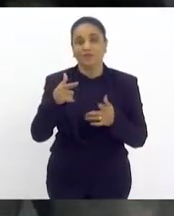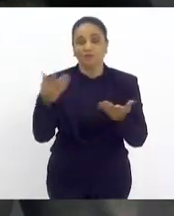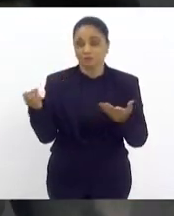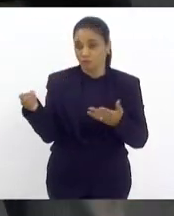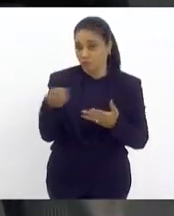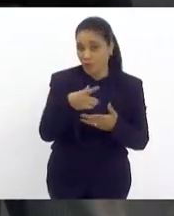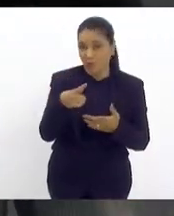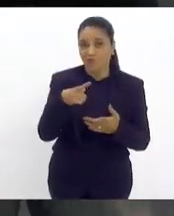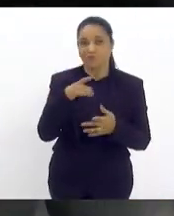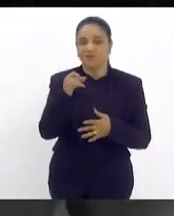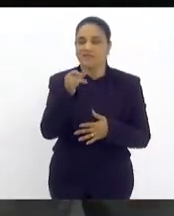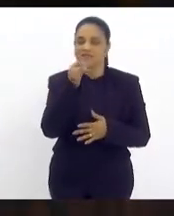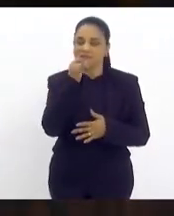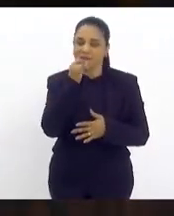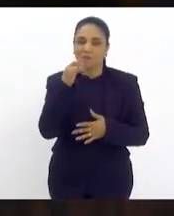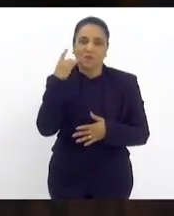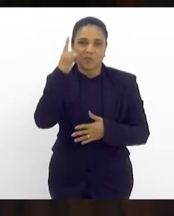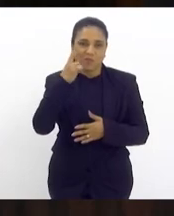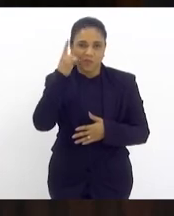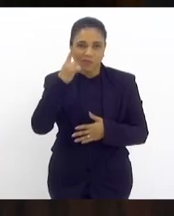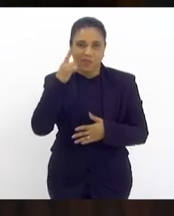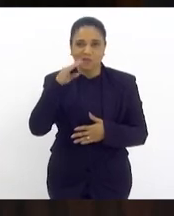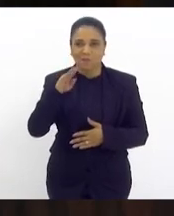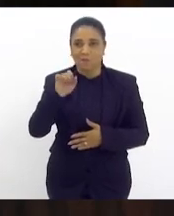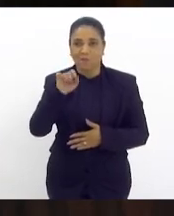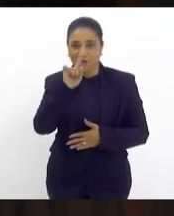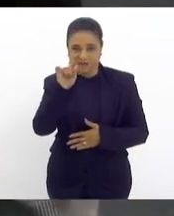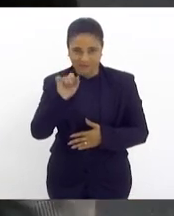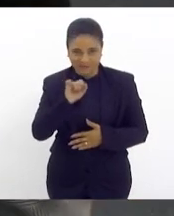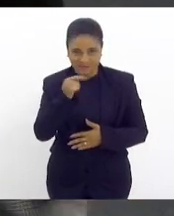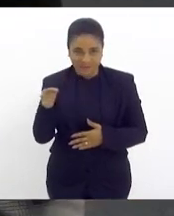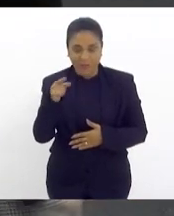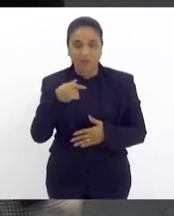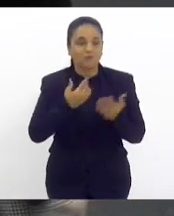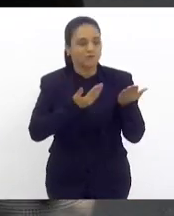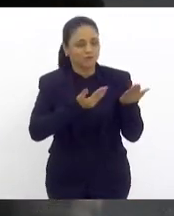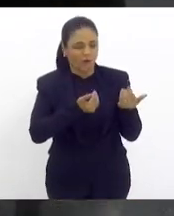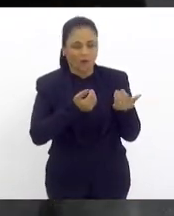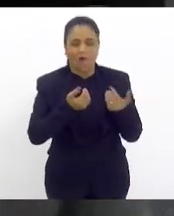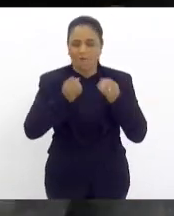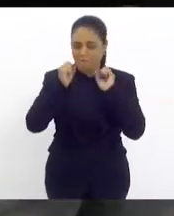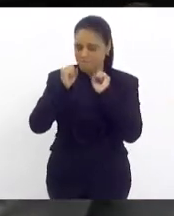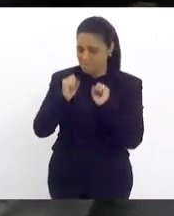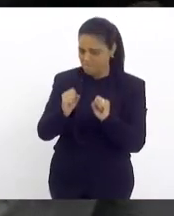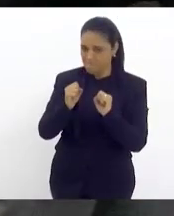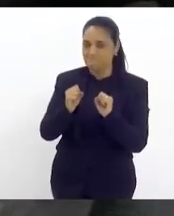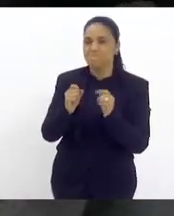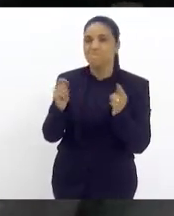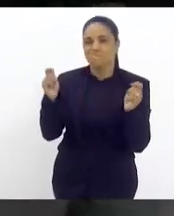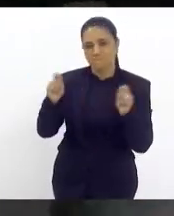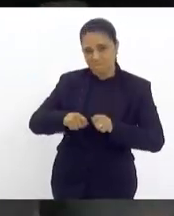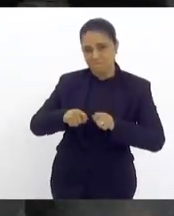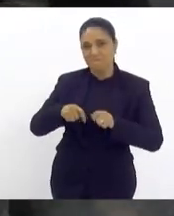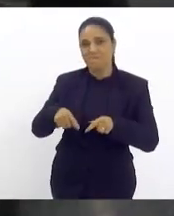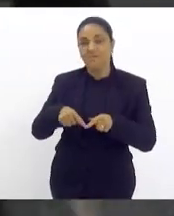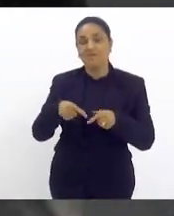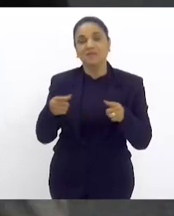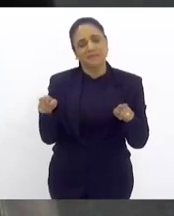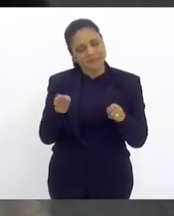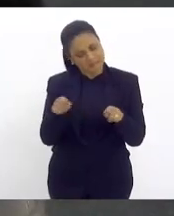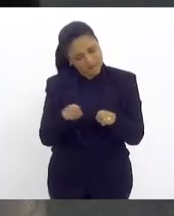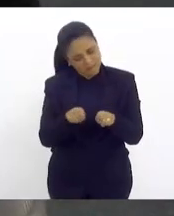como Deputado brasão que é um jovem competente também pode fazer parte desse movimento